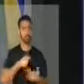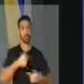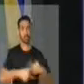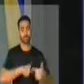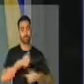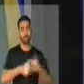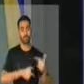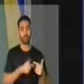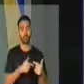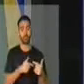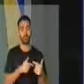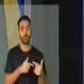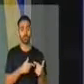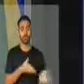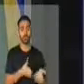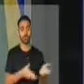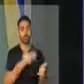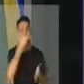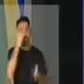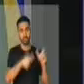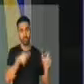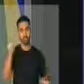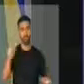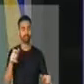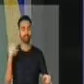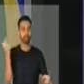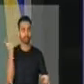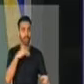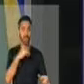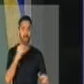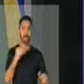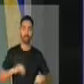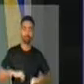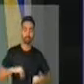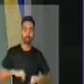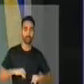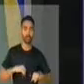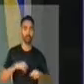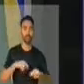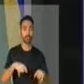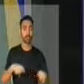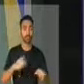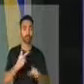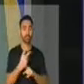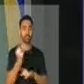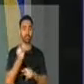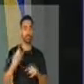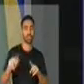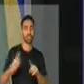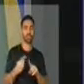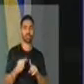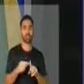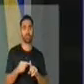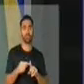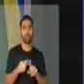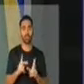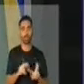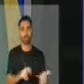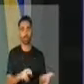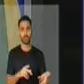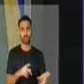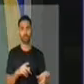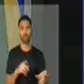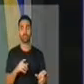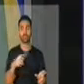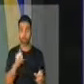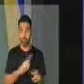assistência a pessoas tão fragilizadas no nosso país, que precisam vencer o desafio do câncer. E a gente precisa pegar